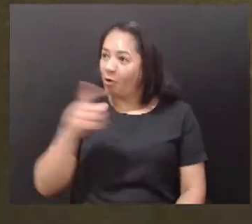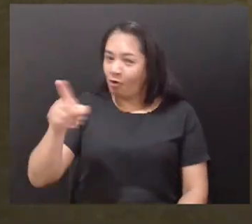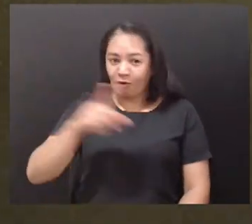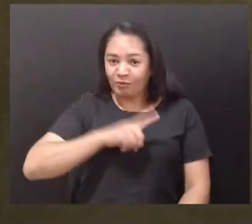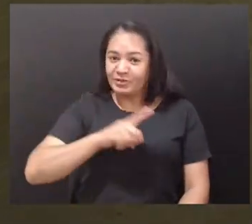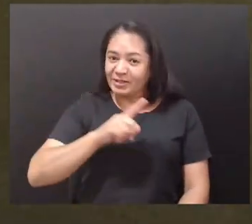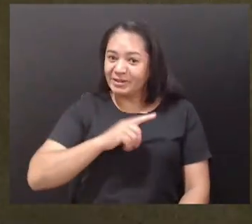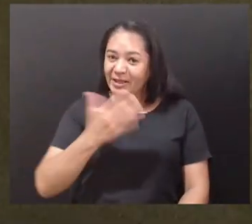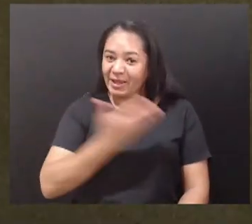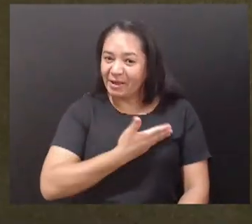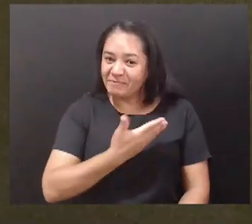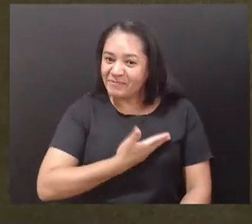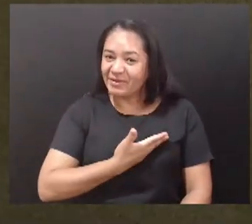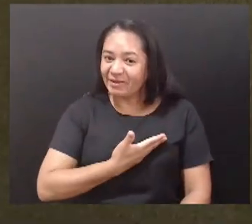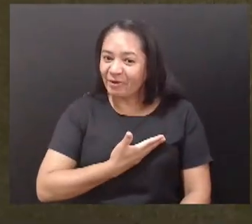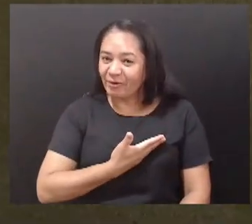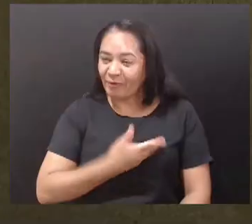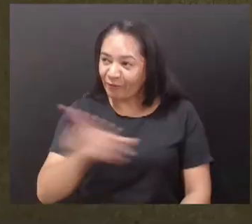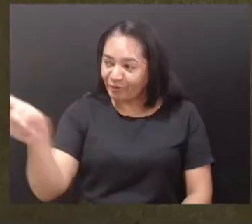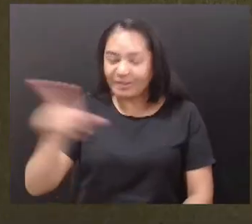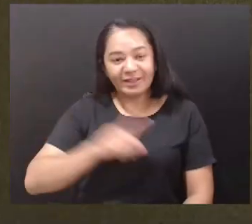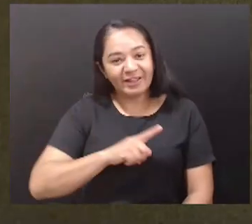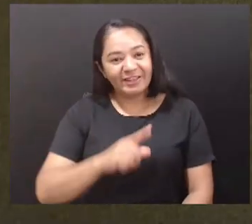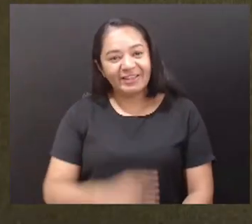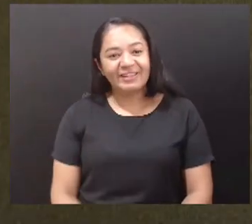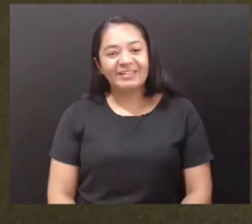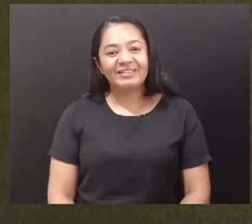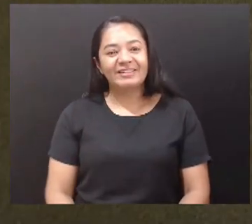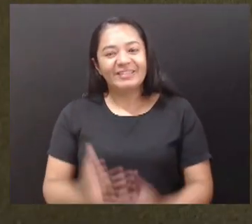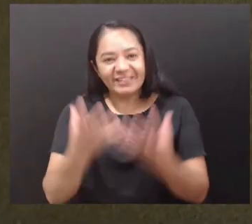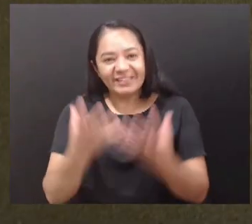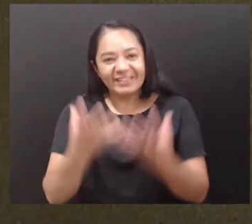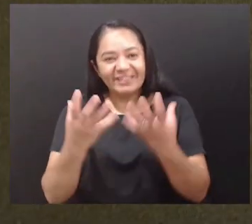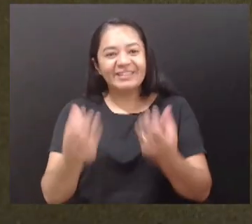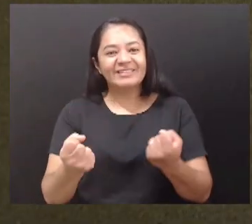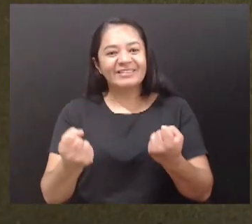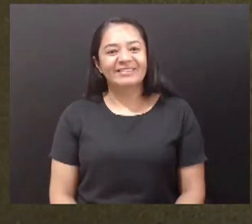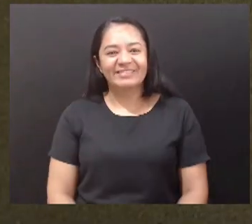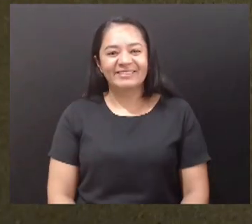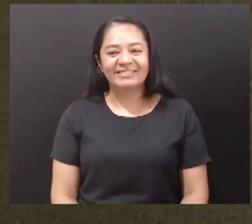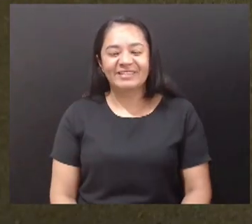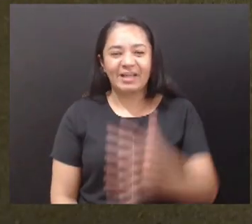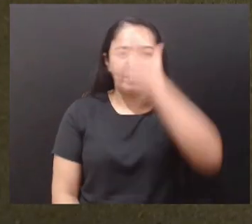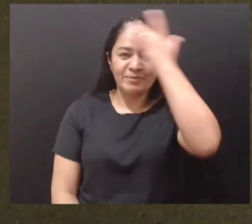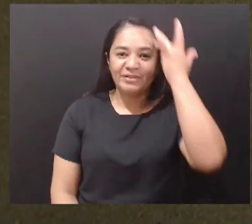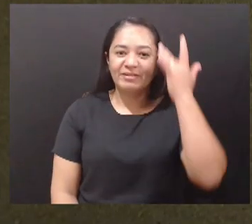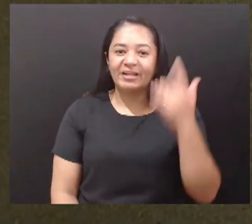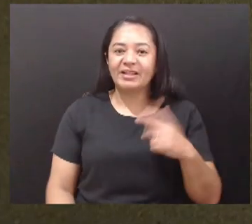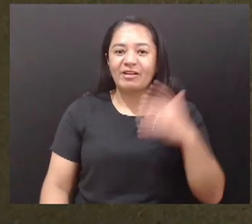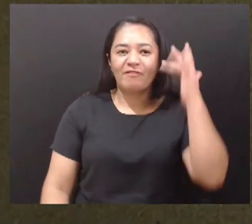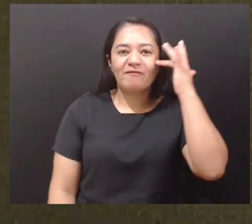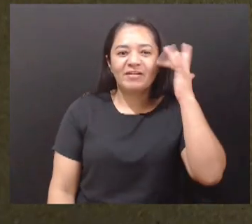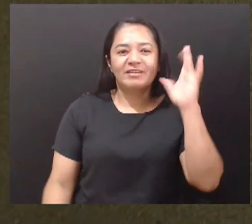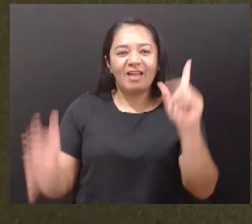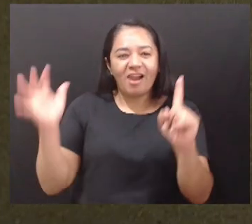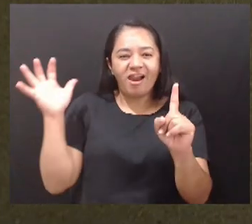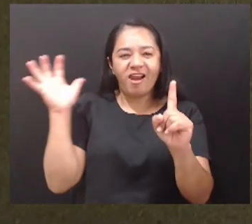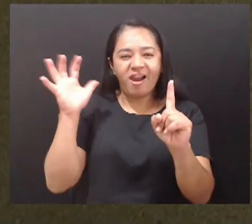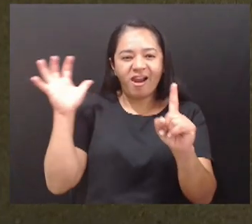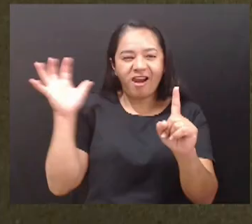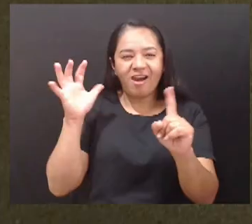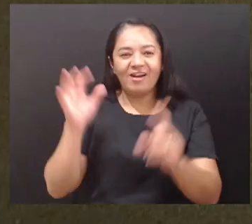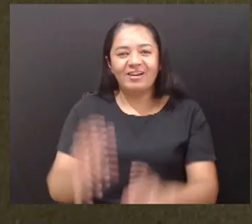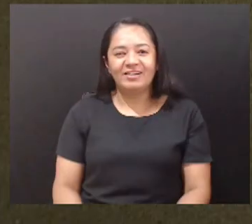que entravam também nessas suas aventuras, né? As pessoas falam que eu tenho muita facilidade de influenciar pessoas. Eu acho que é